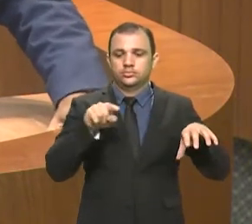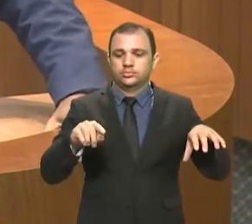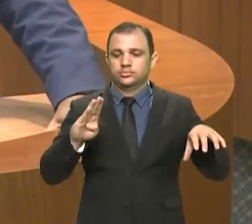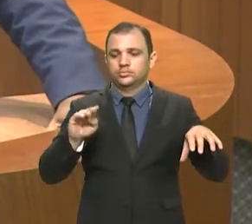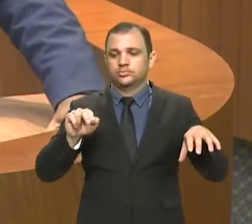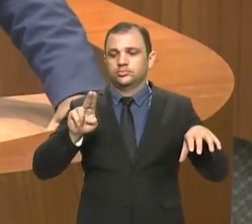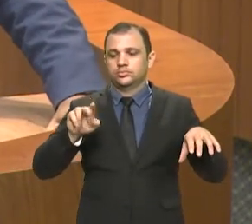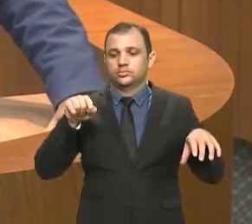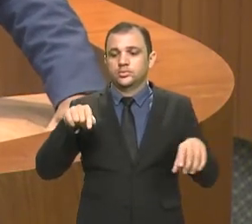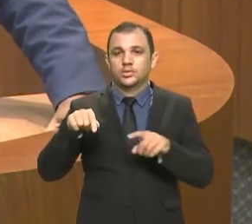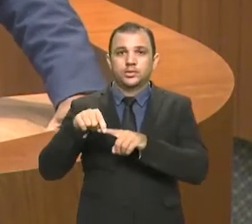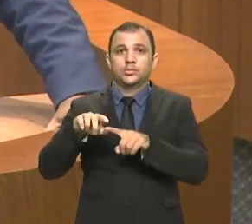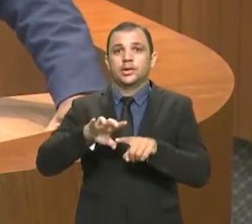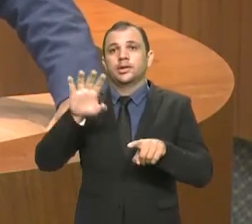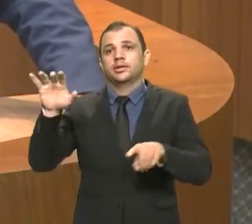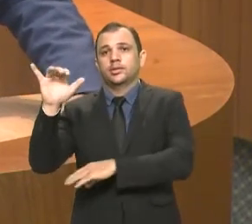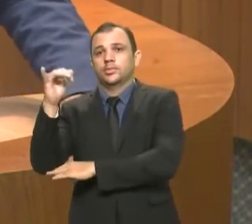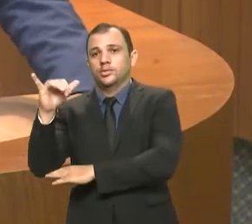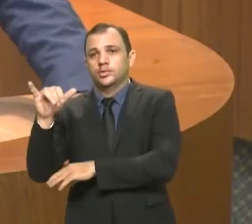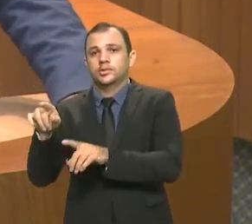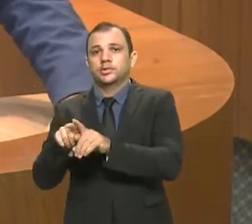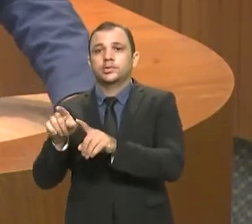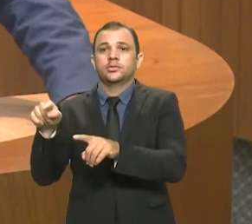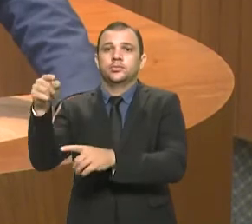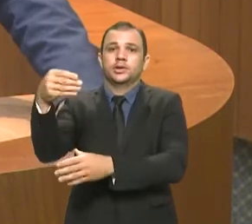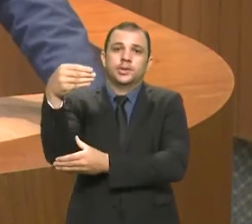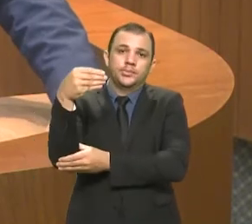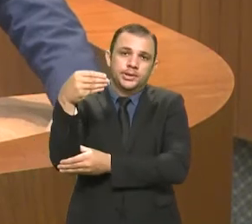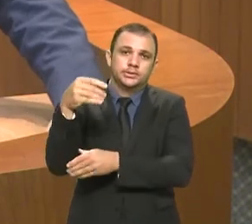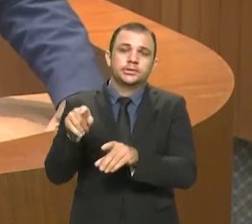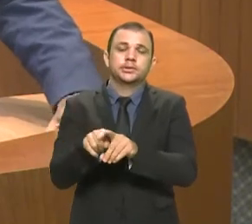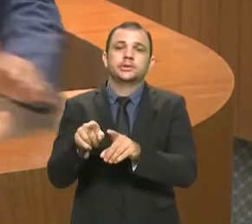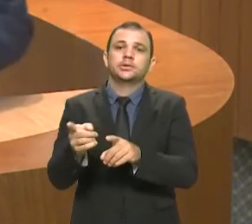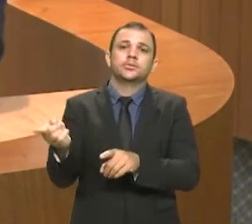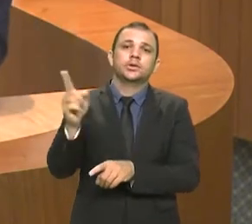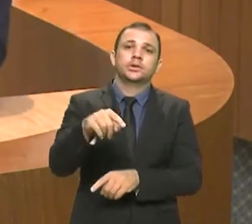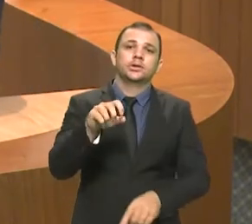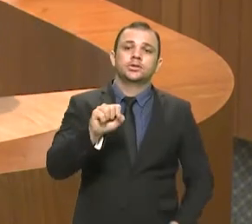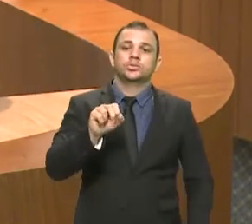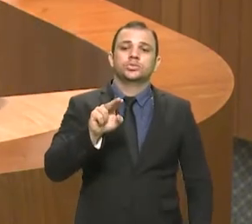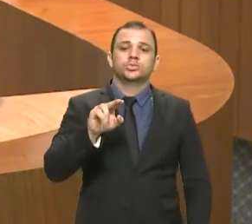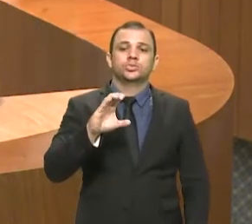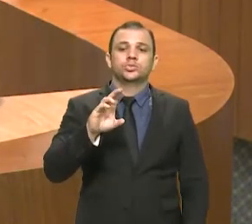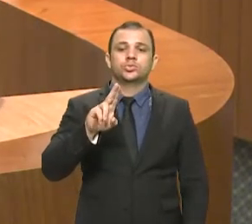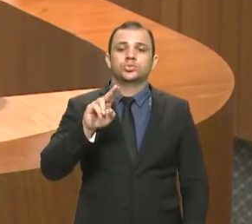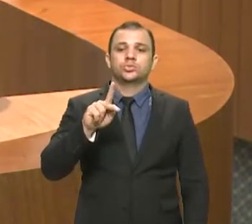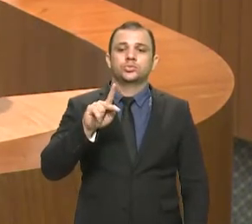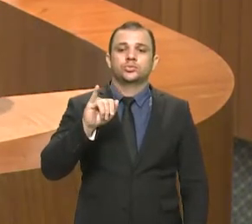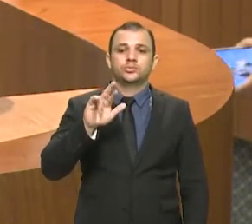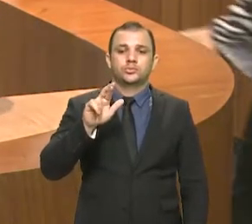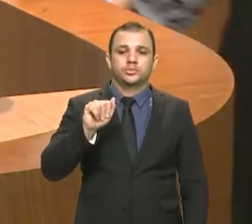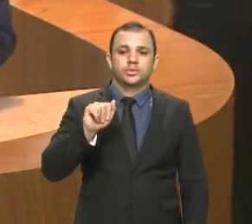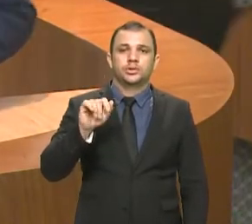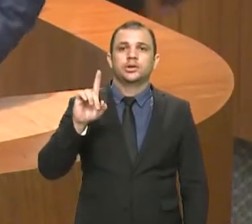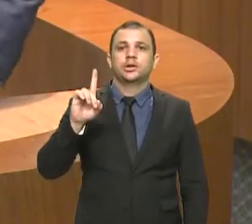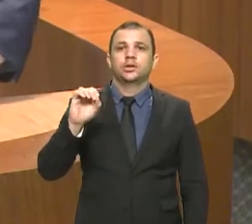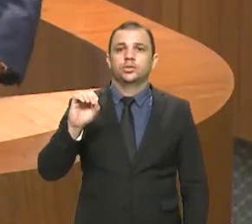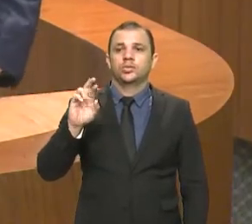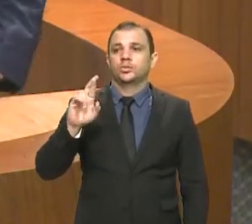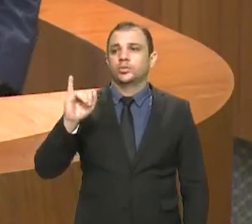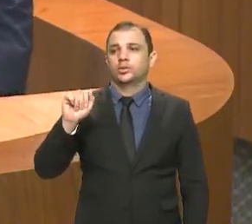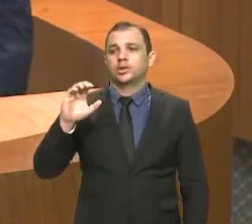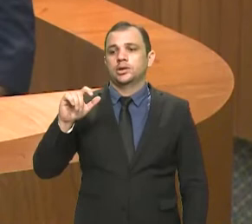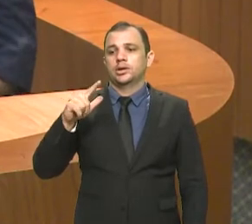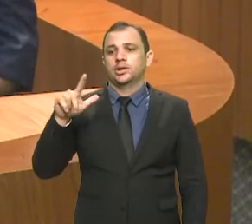também a cidade de Passagem Franca, e até a cidade de Sucupira do Riachão. Estivemos na cidade de Sucupira do Riachão, fomos recebidos na